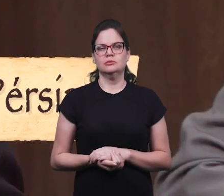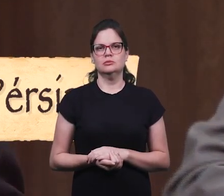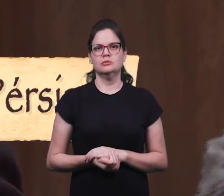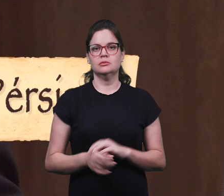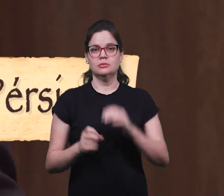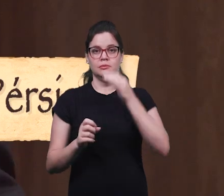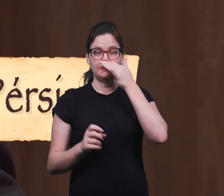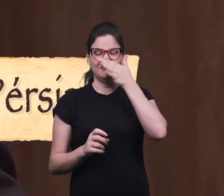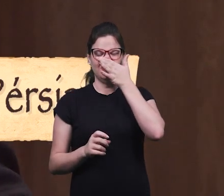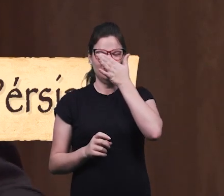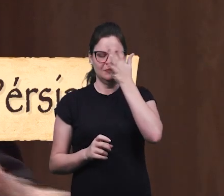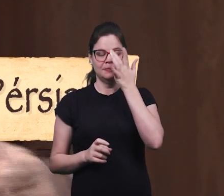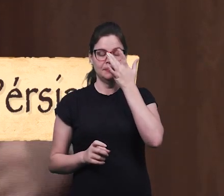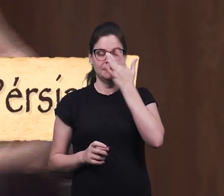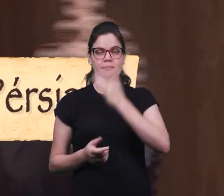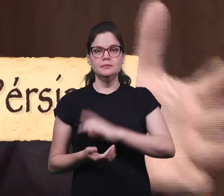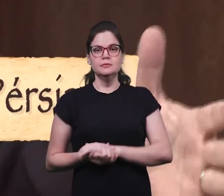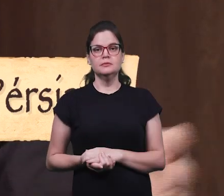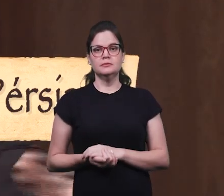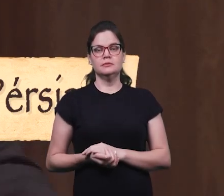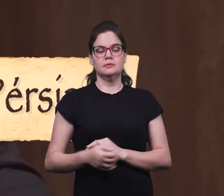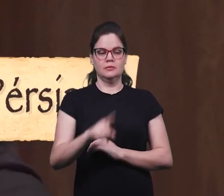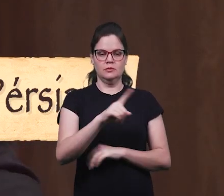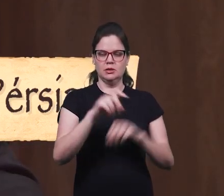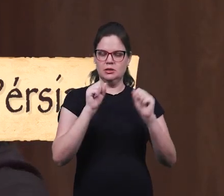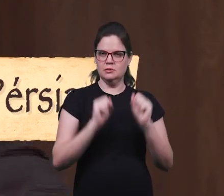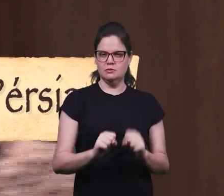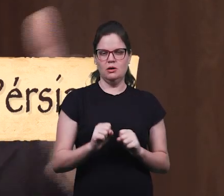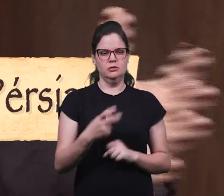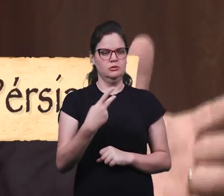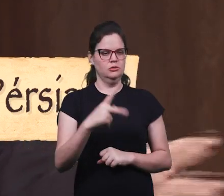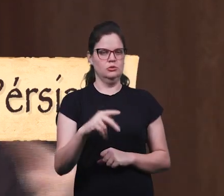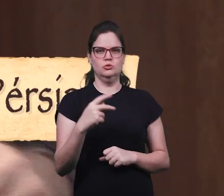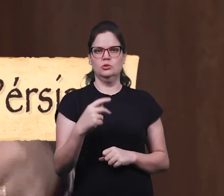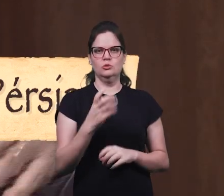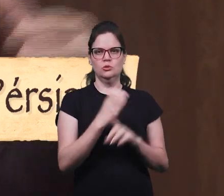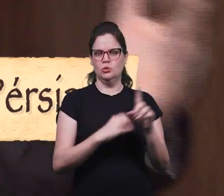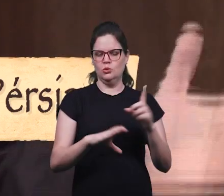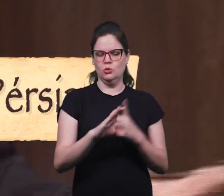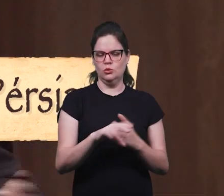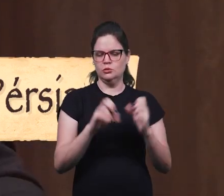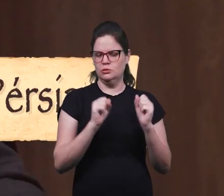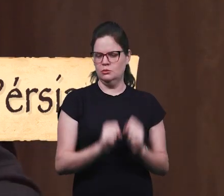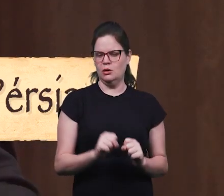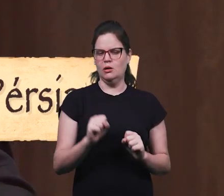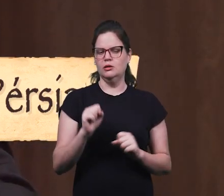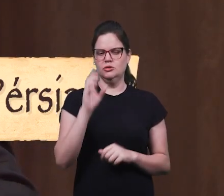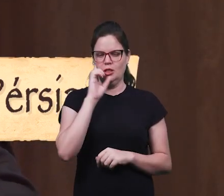as pessoas lá do seu império para terem a sua vida, a sua tradição, seus cultos,